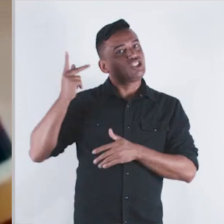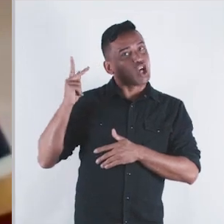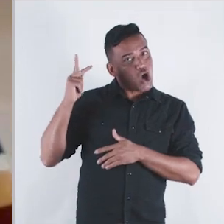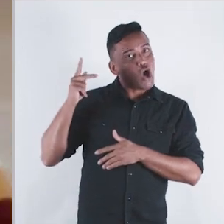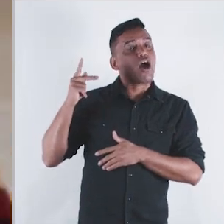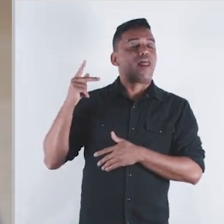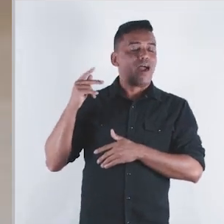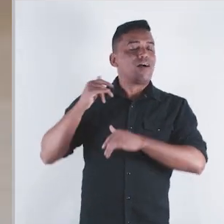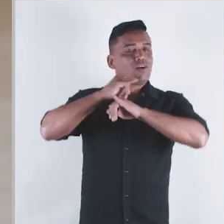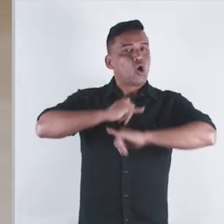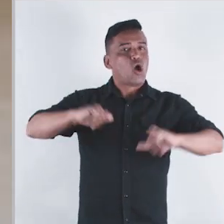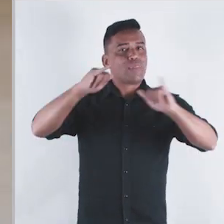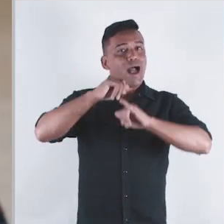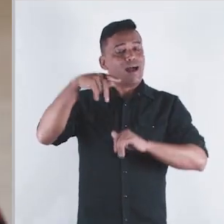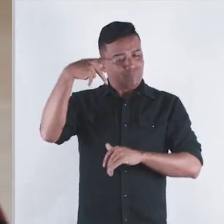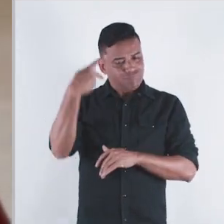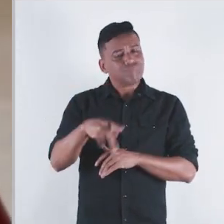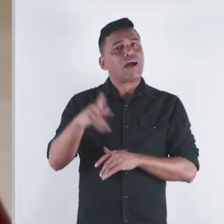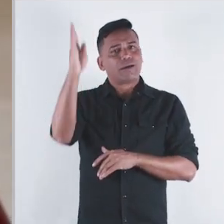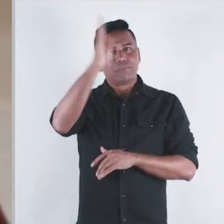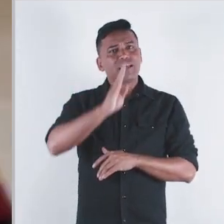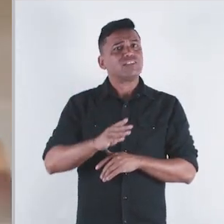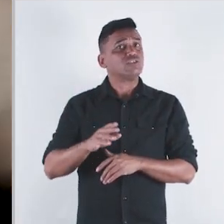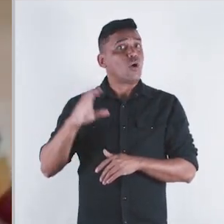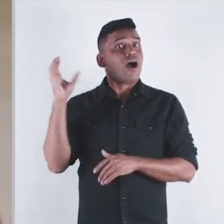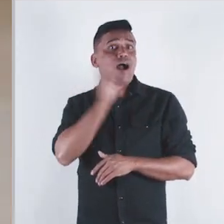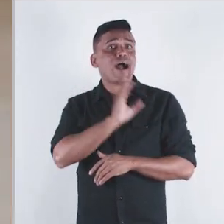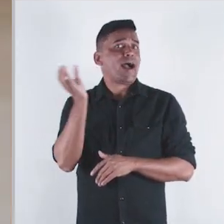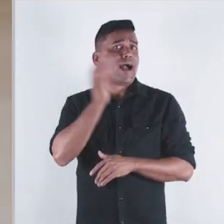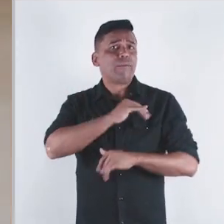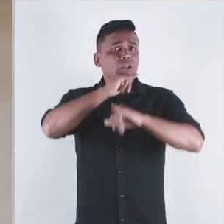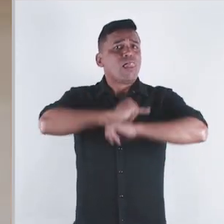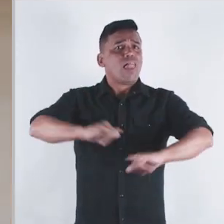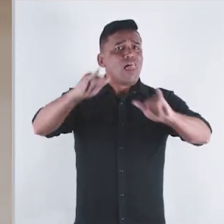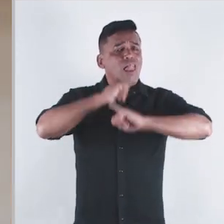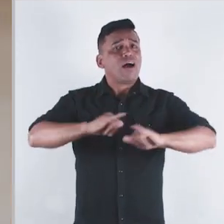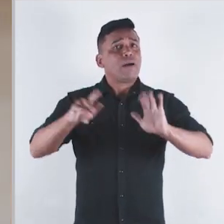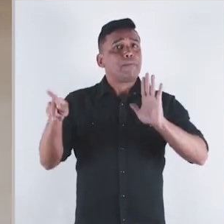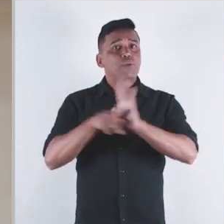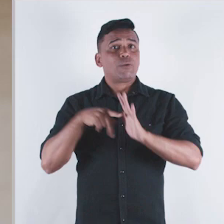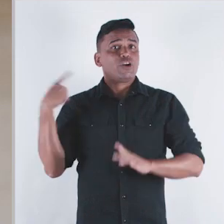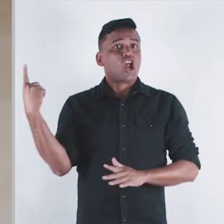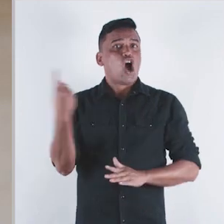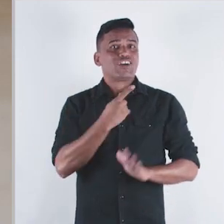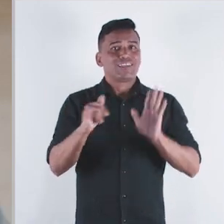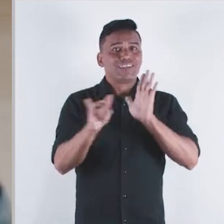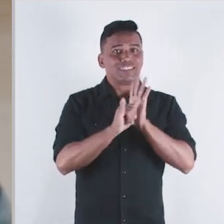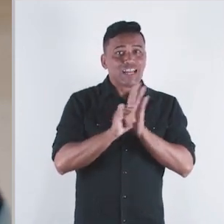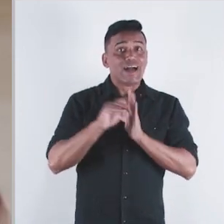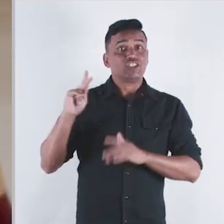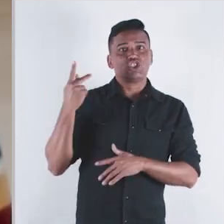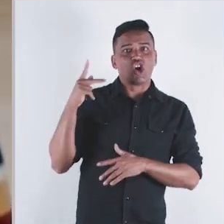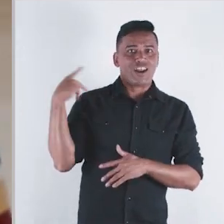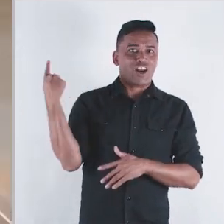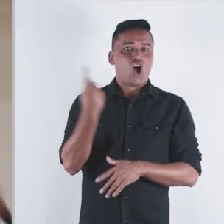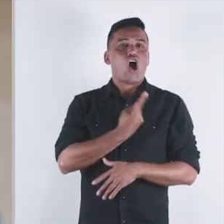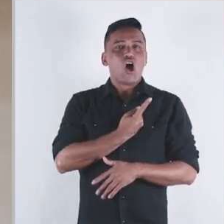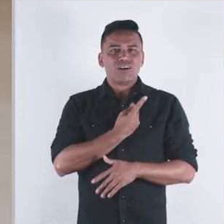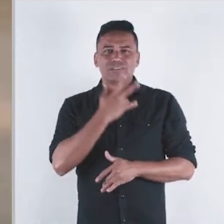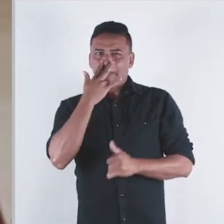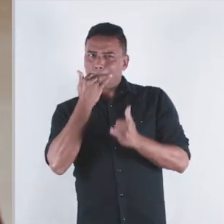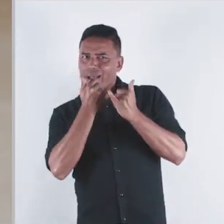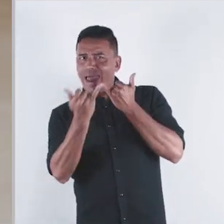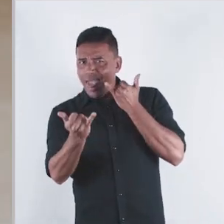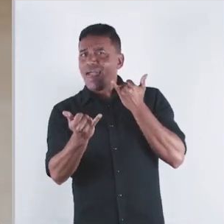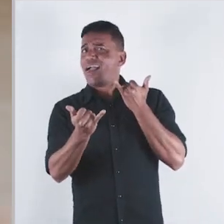E eu acho que é urgente que nós contemos essa história, que é a nossa história, né? Que pode ter semelhanças, que